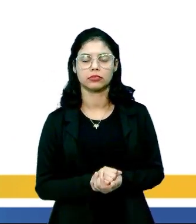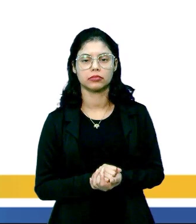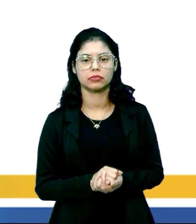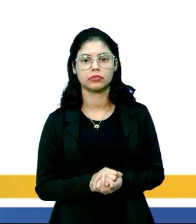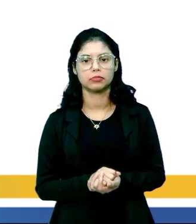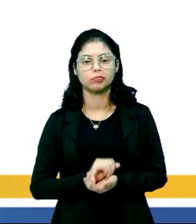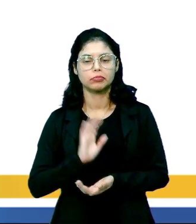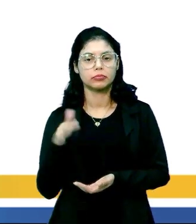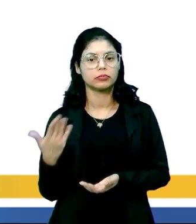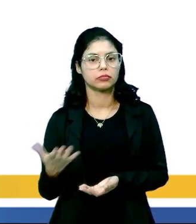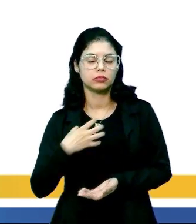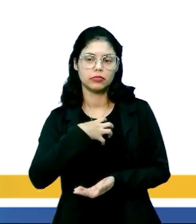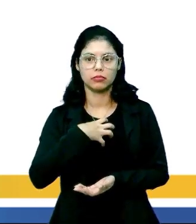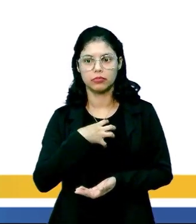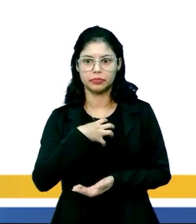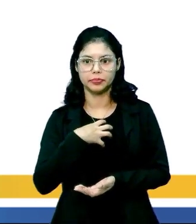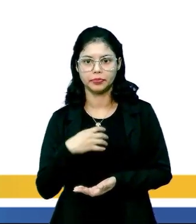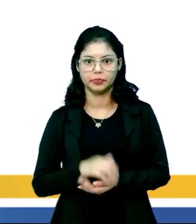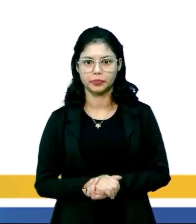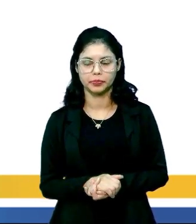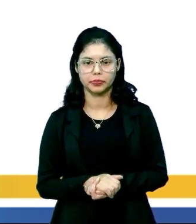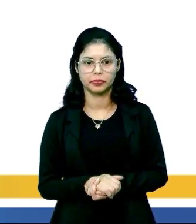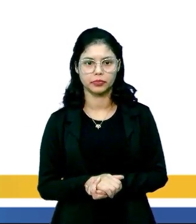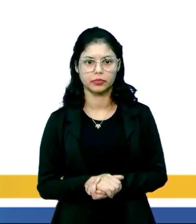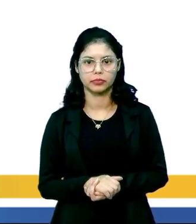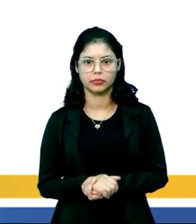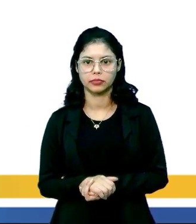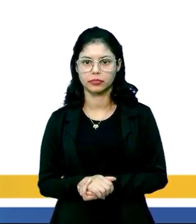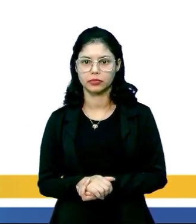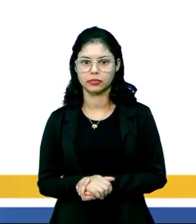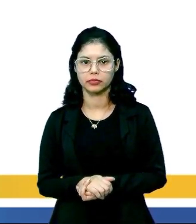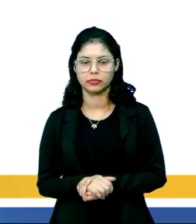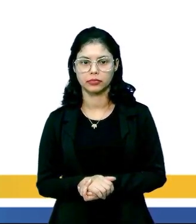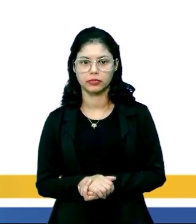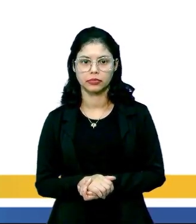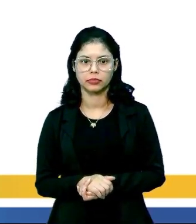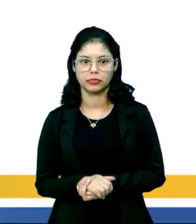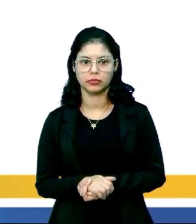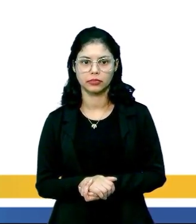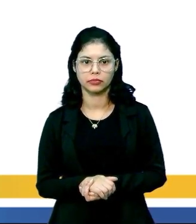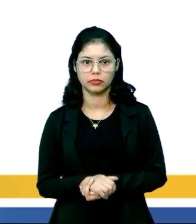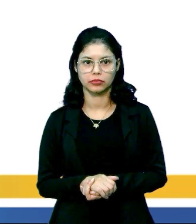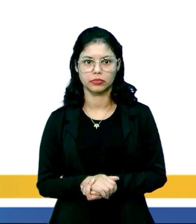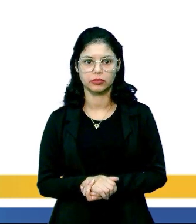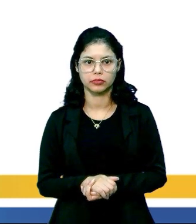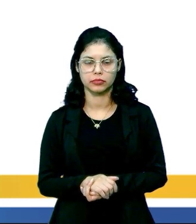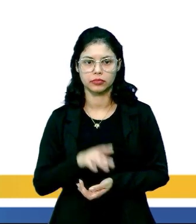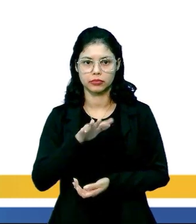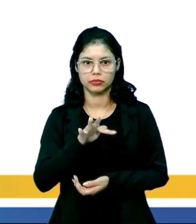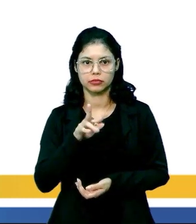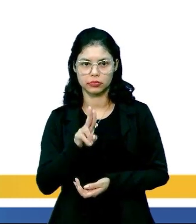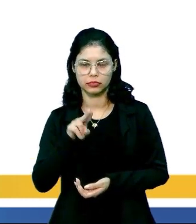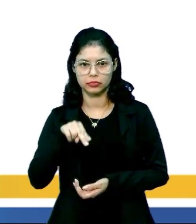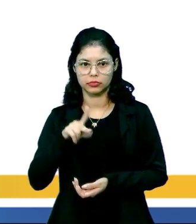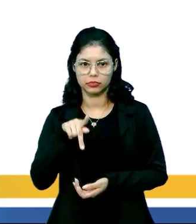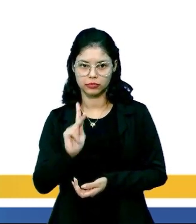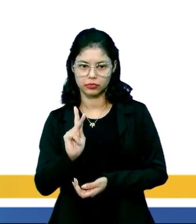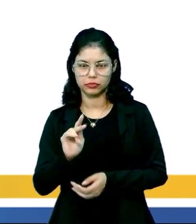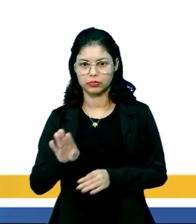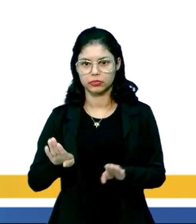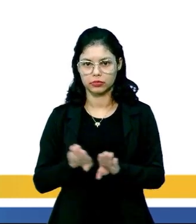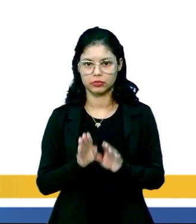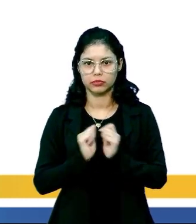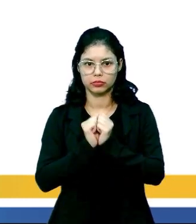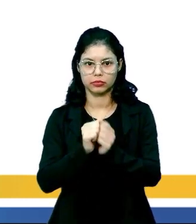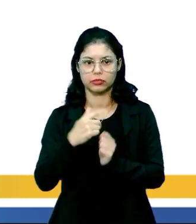sol qual seria o ritmo que a Anita canta ou os ritmos funk and